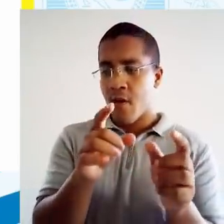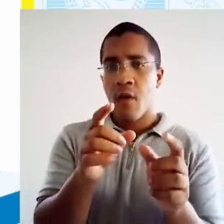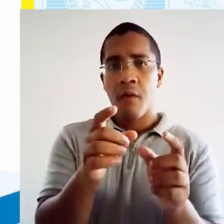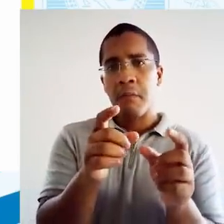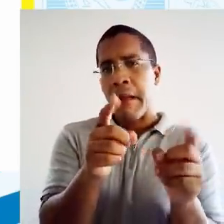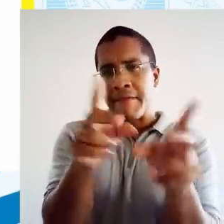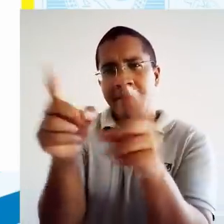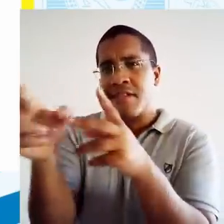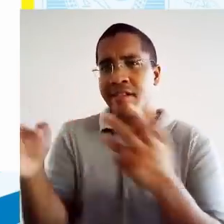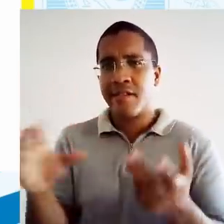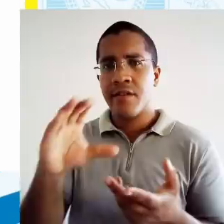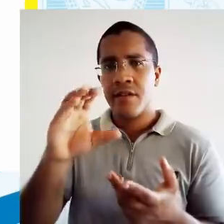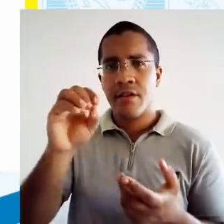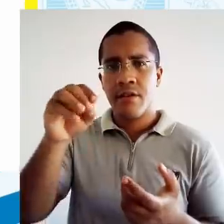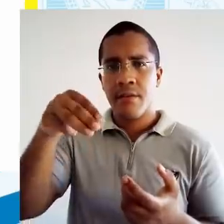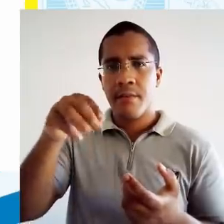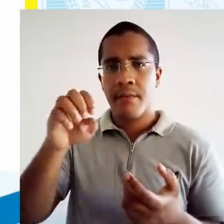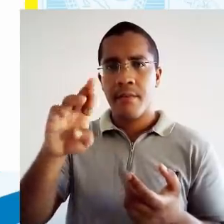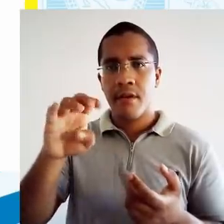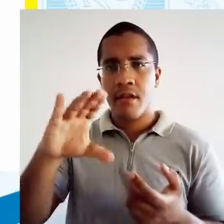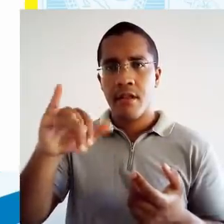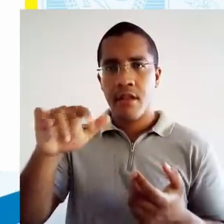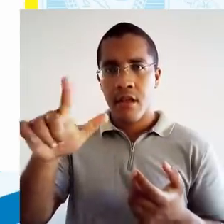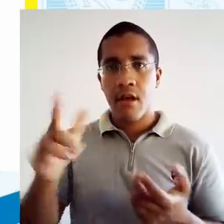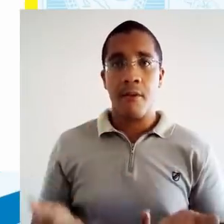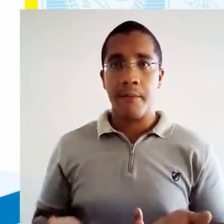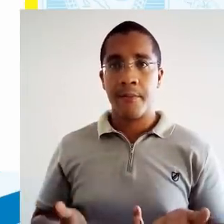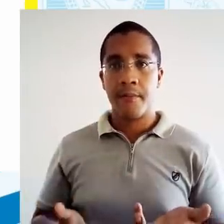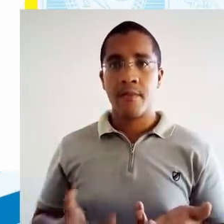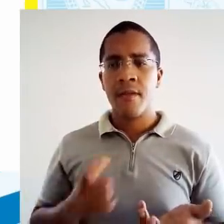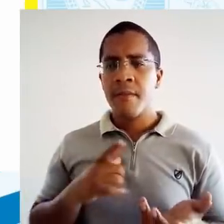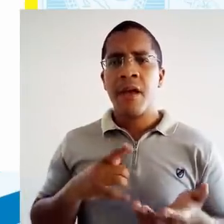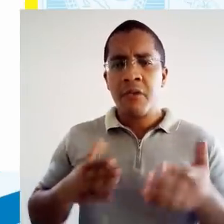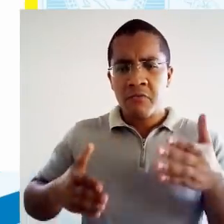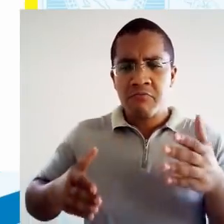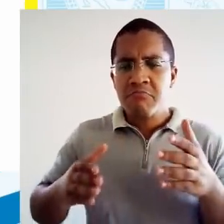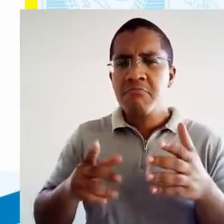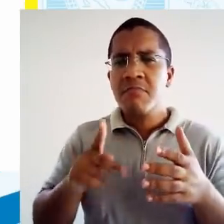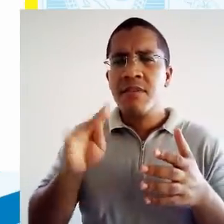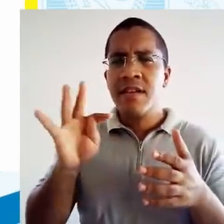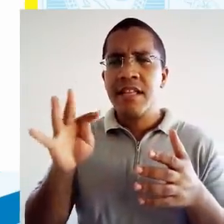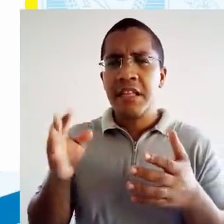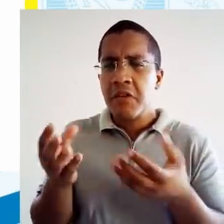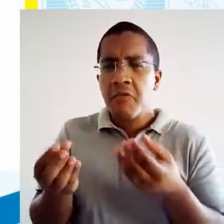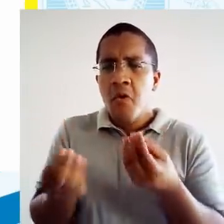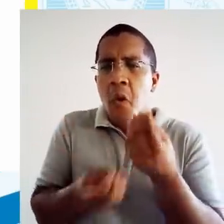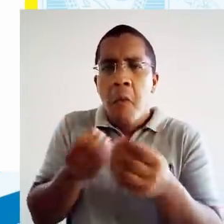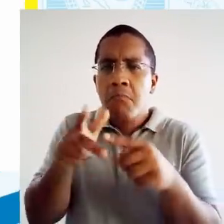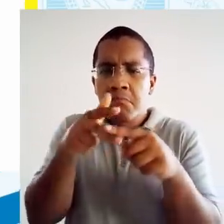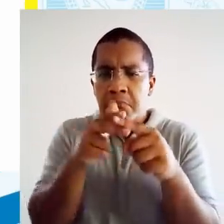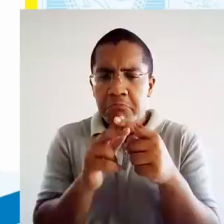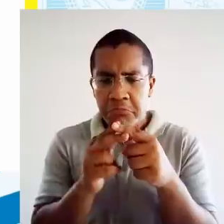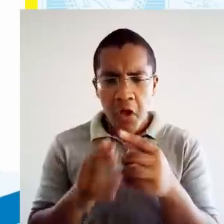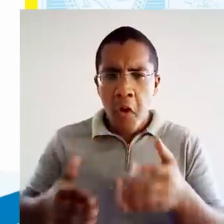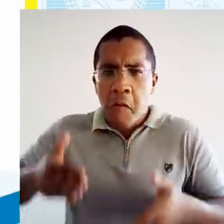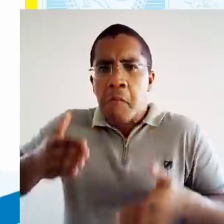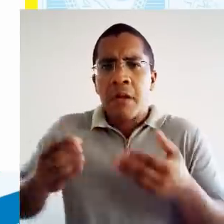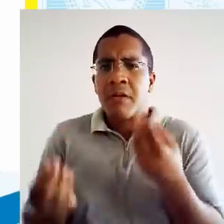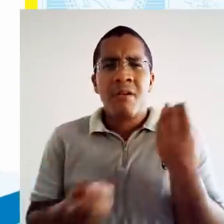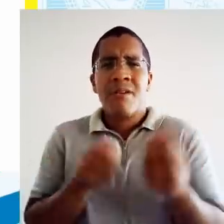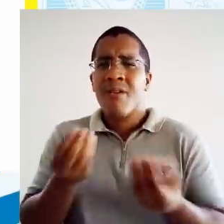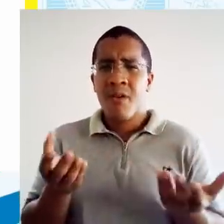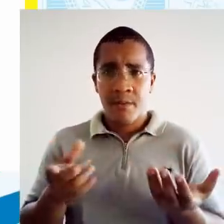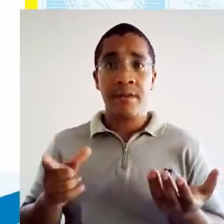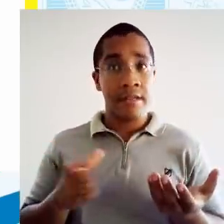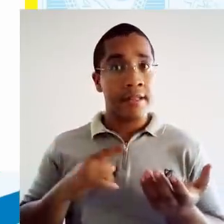componentes comerciais. Kits de robóticas. Para facilitar o processo de construção de robô,